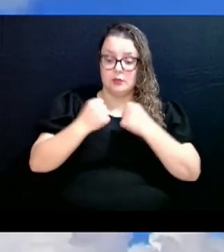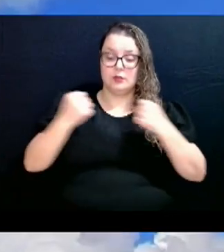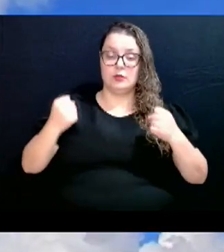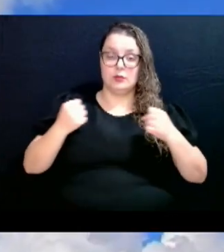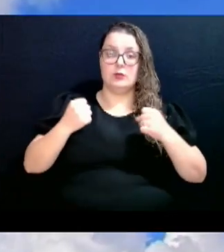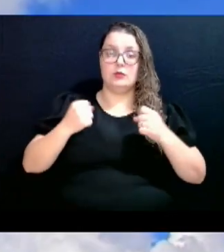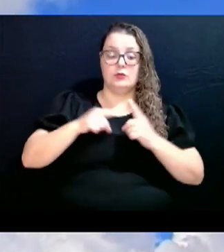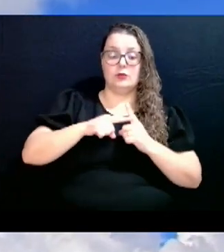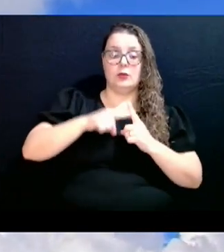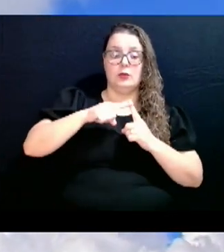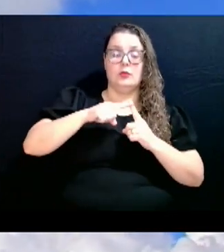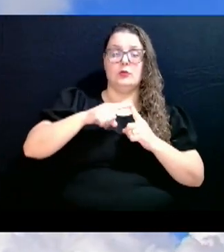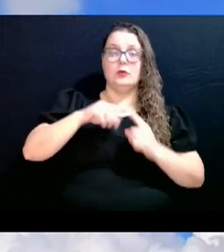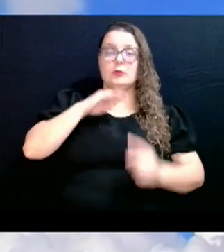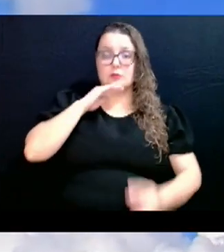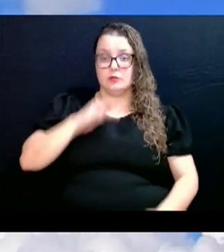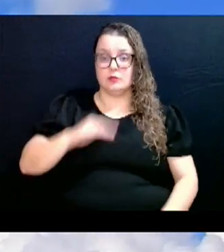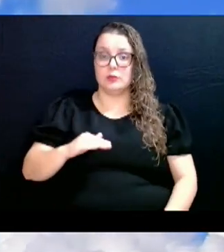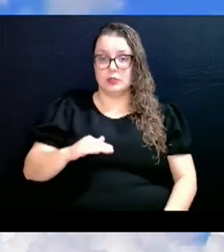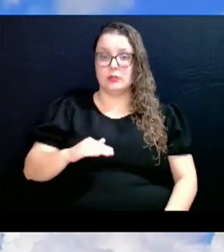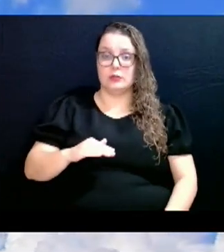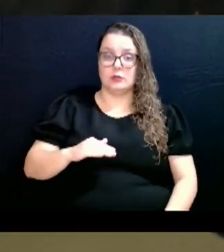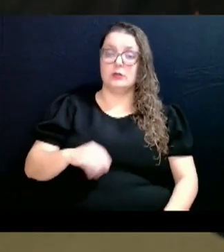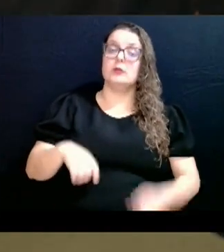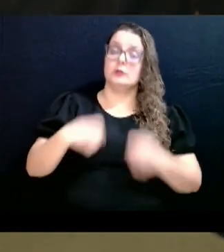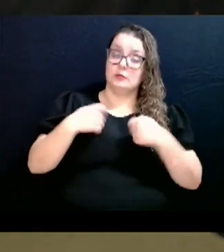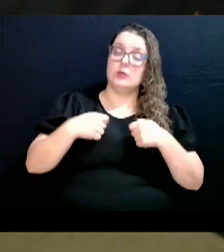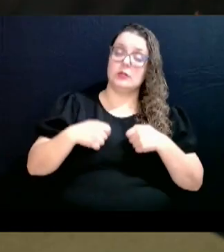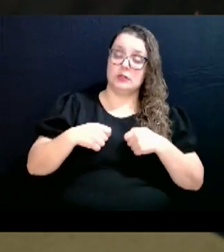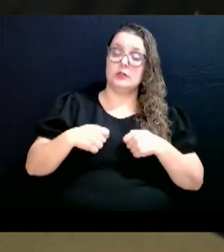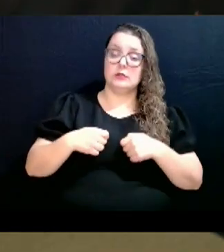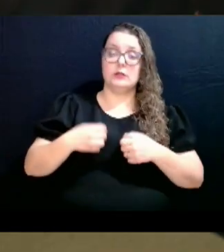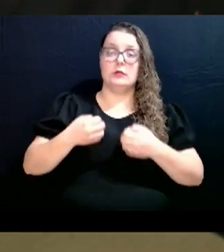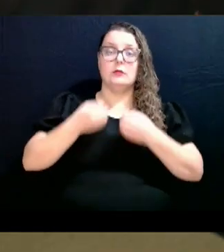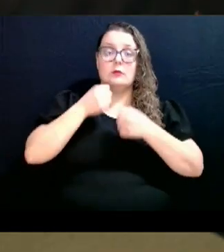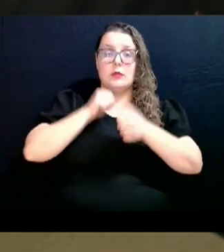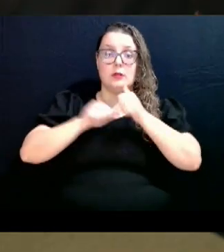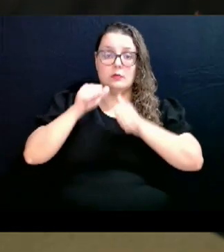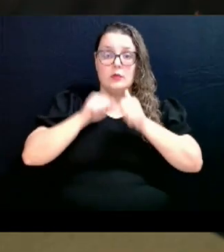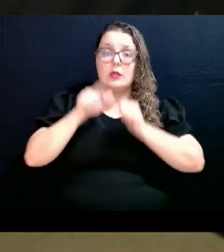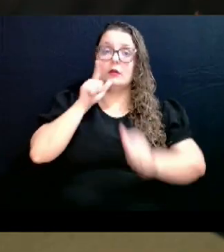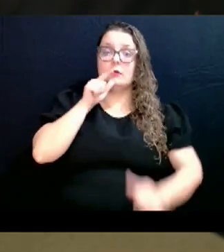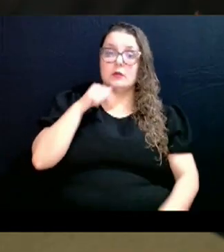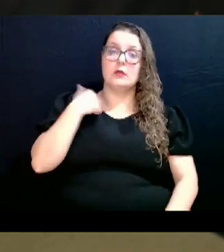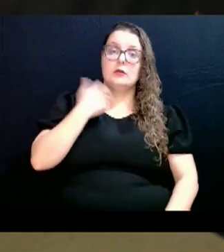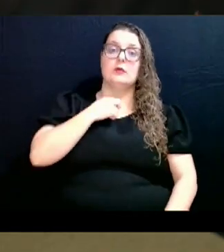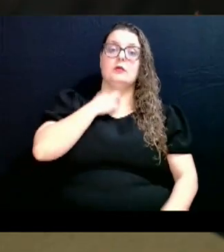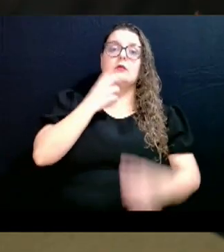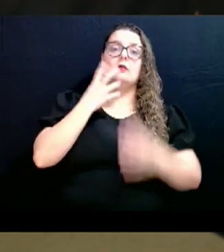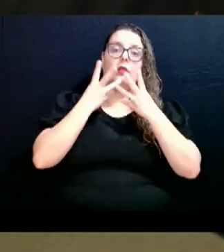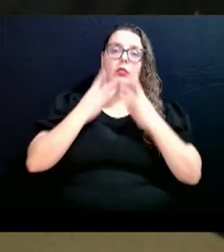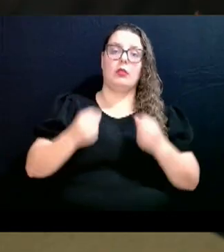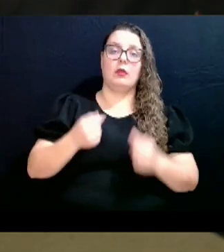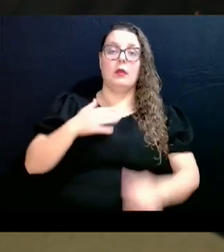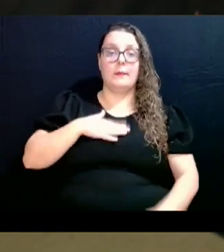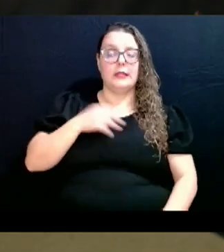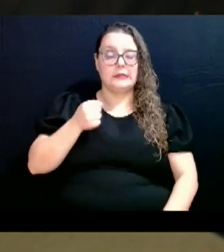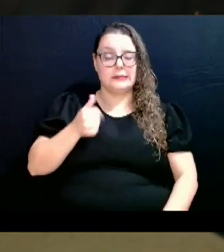da tarde, e a gente precisa se manter bem hidratado, porque senão a nossa voz vai sumir. A minha tá quase, mas se